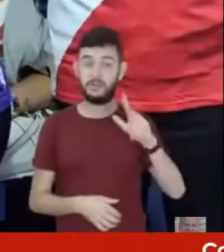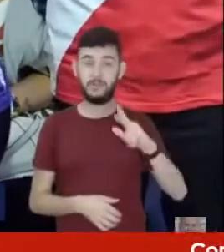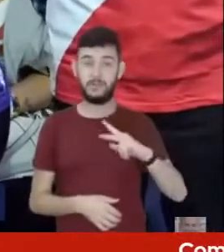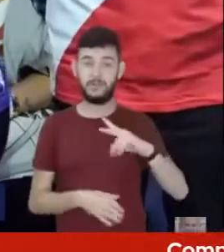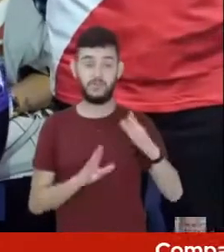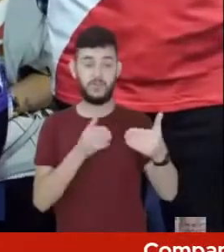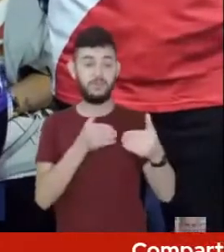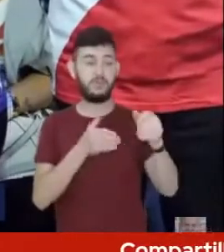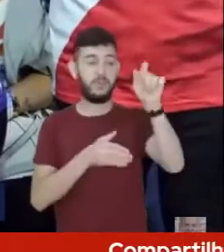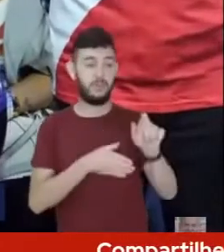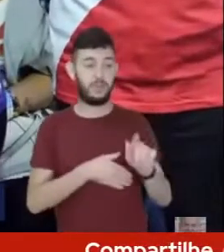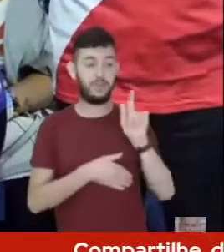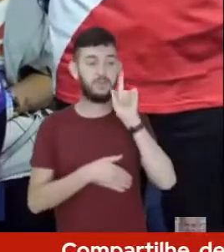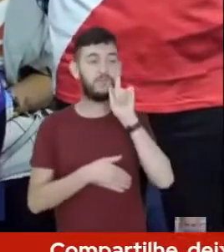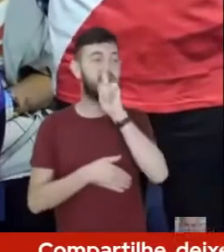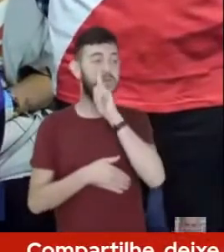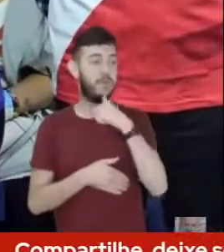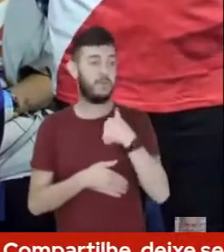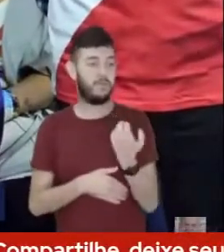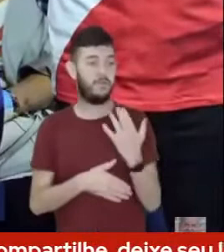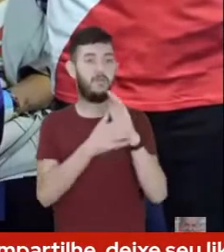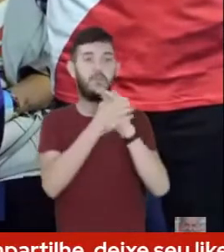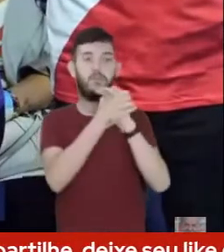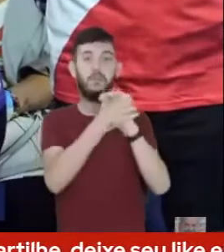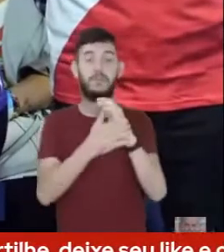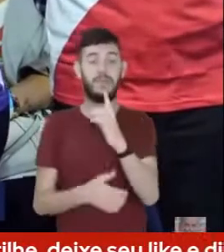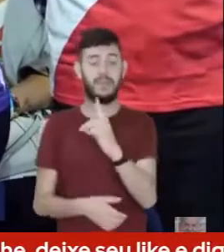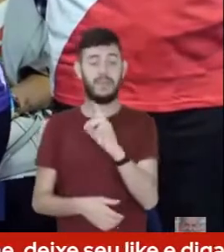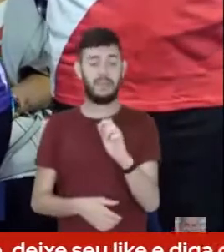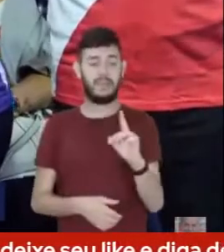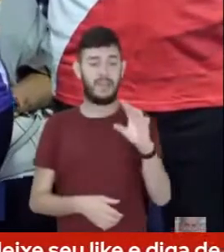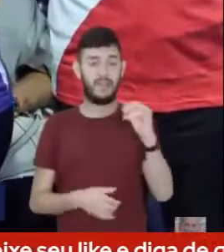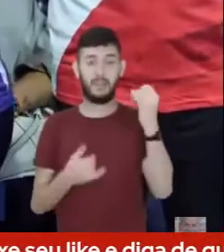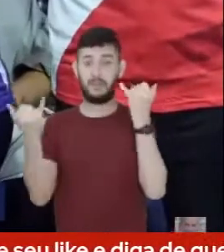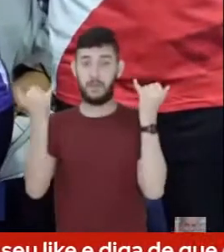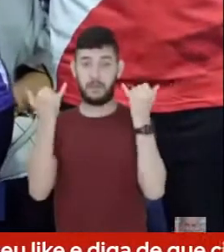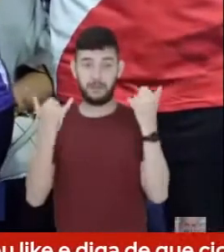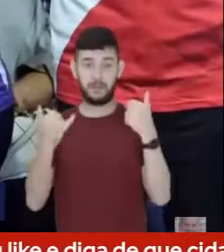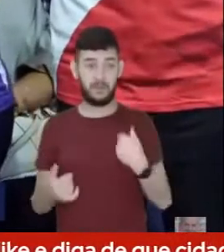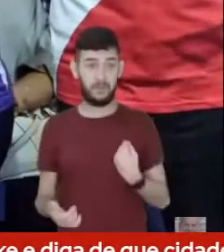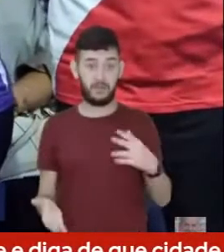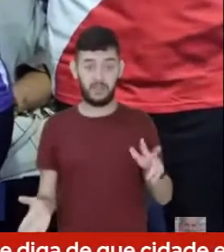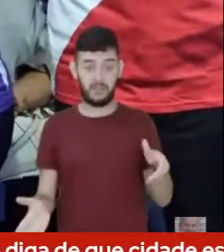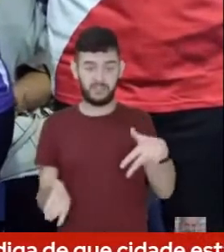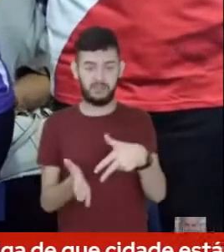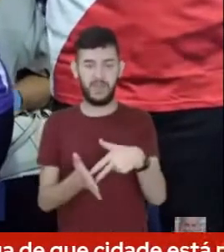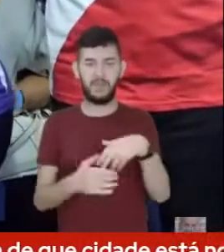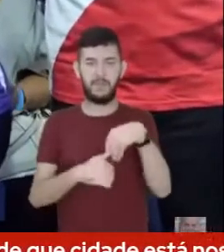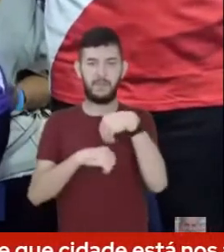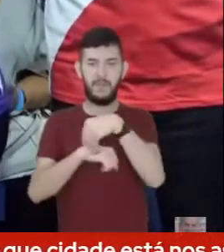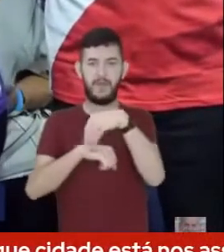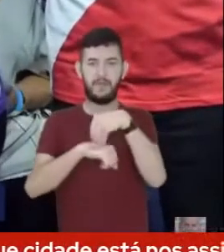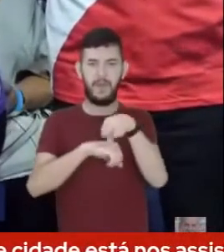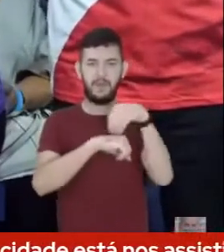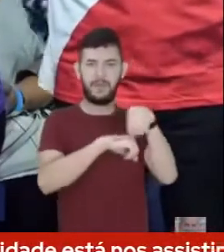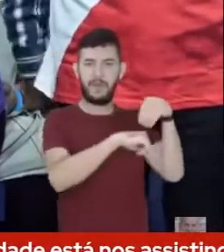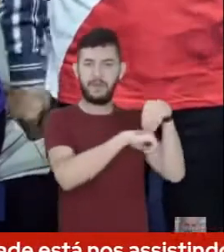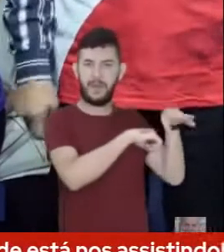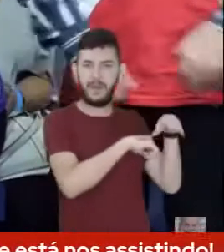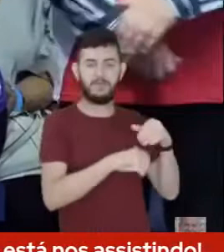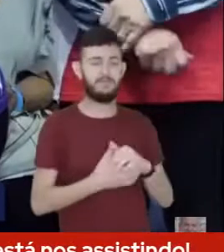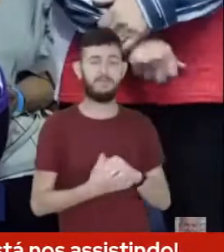Não vou dar dados nenhum, não vim aqui para mostrar dados, porque todos nós conhecemos e